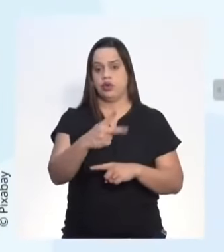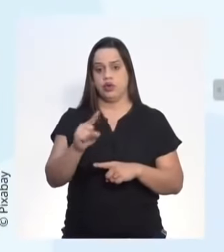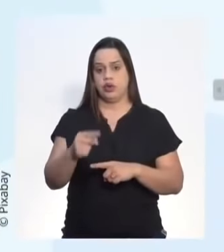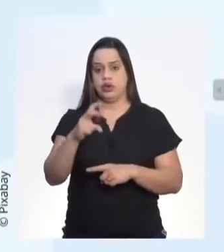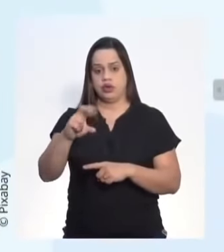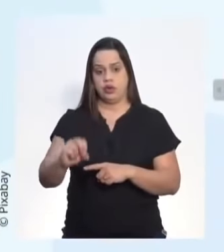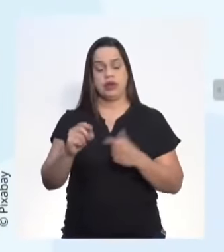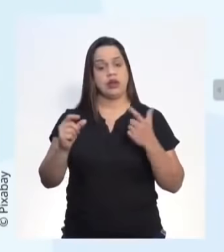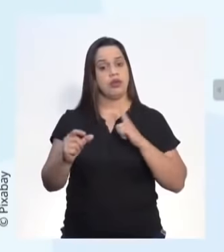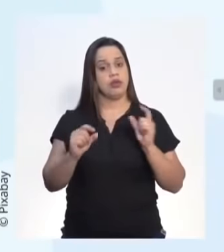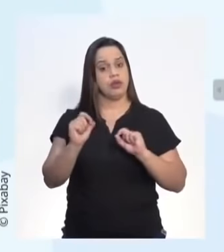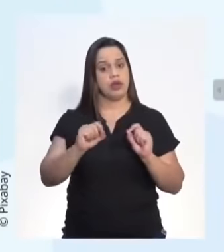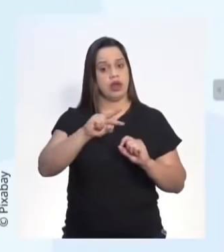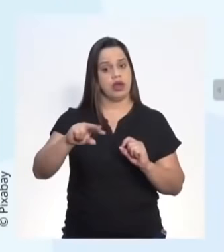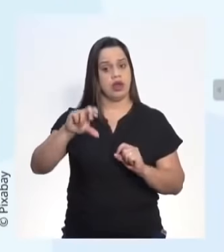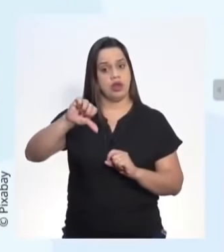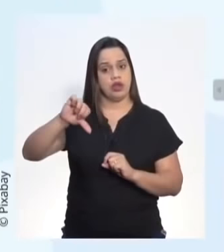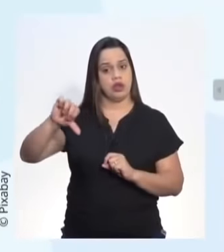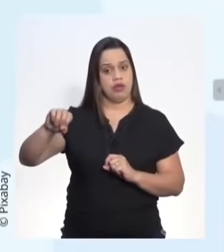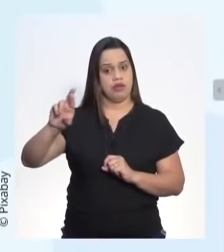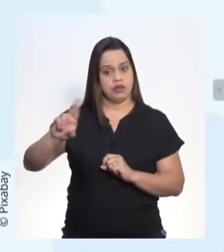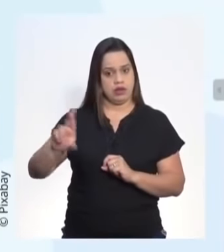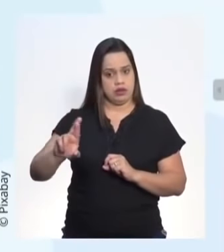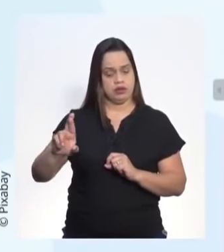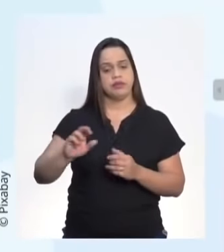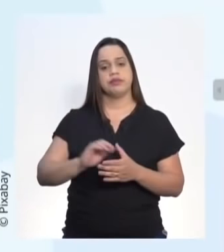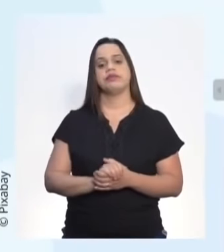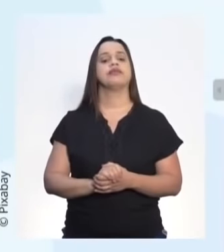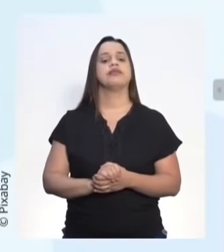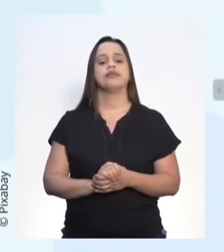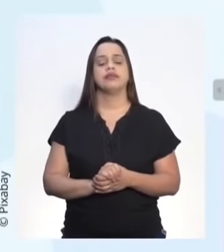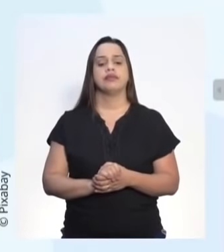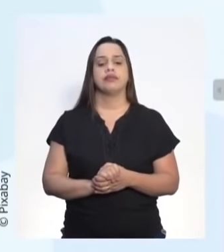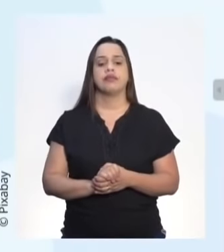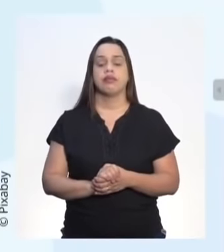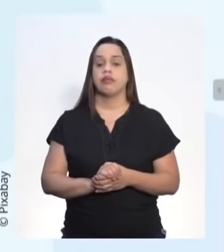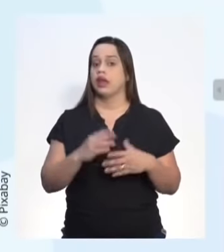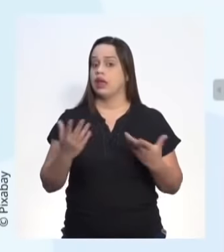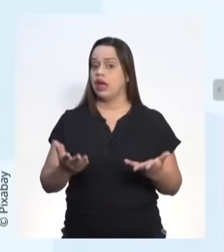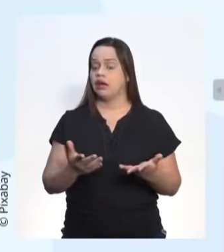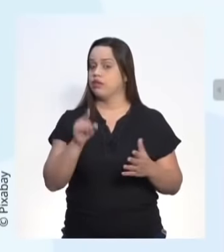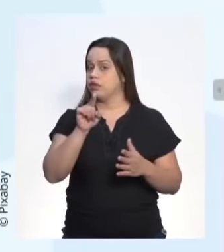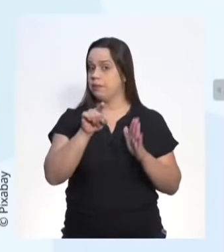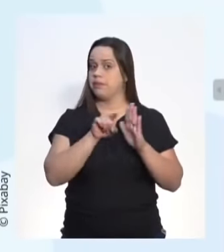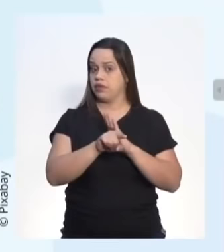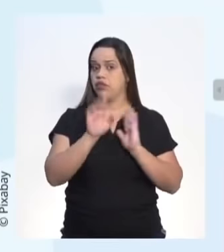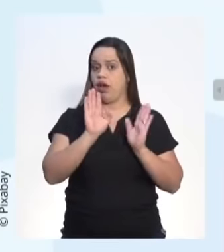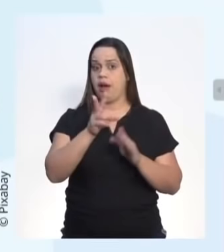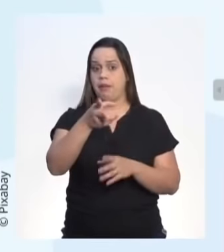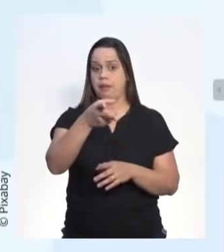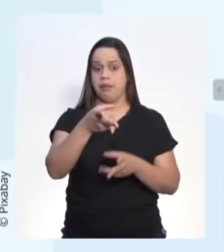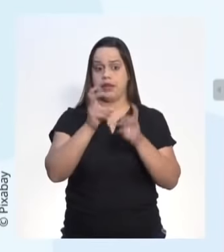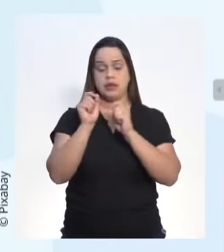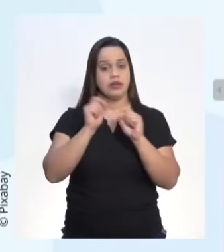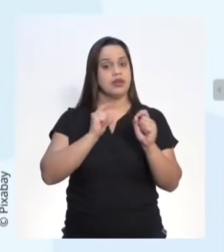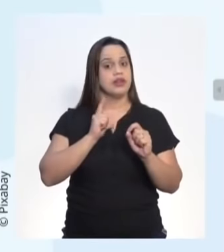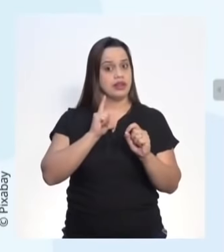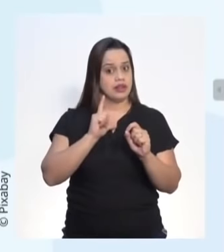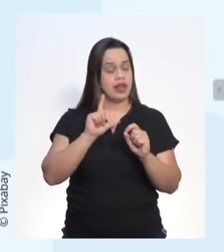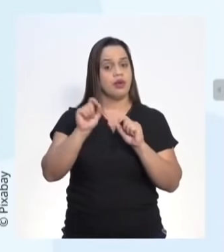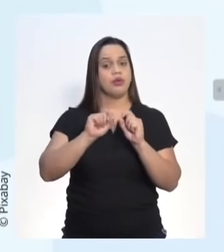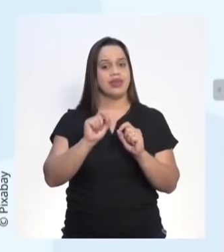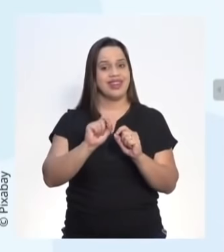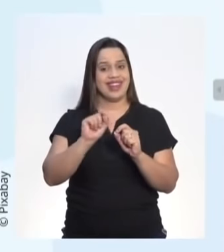portanto, temos lá um valor a prazo de R$ 990. Como você percebeu, tem um jurinho nessa história